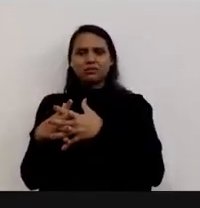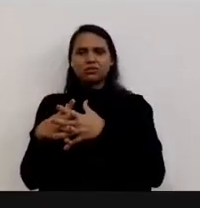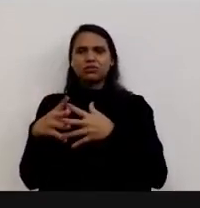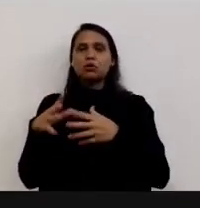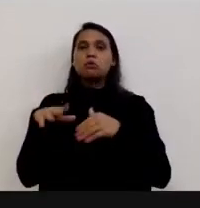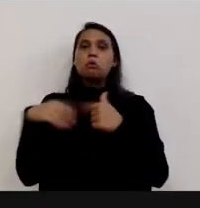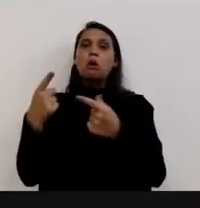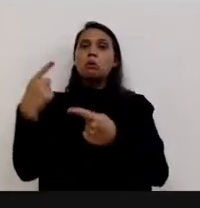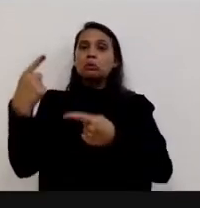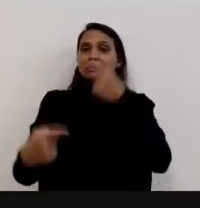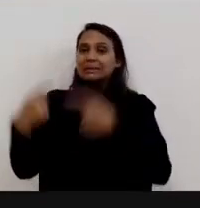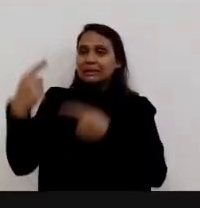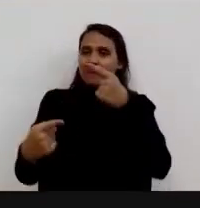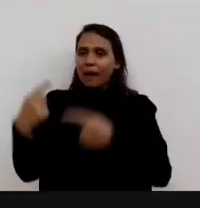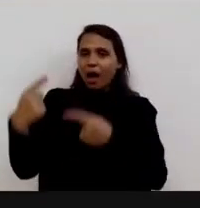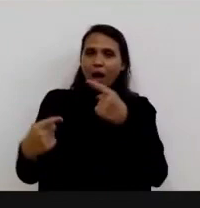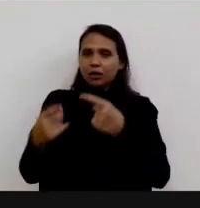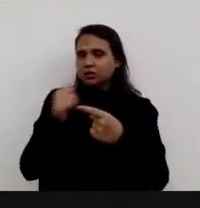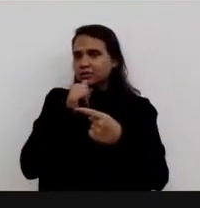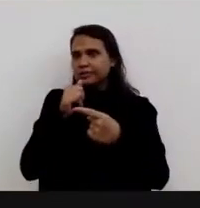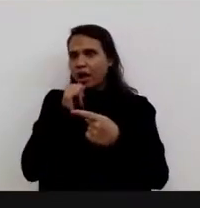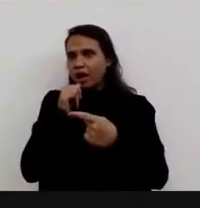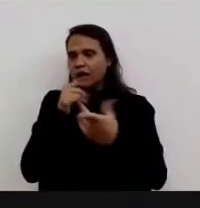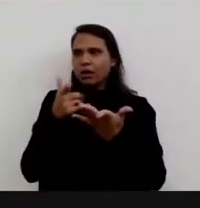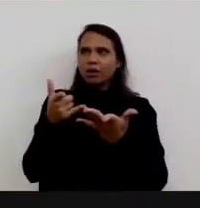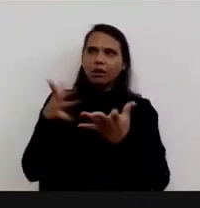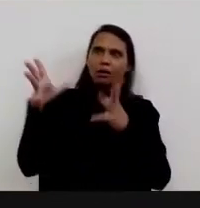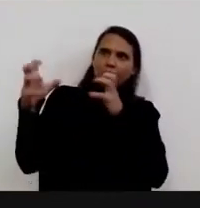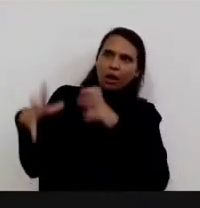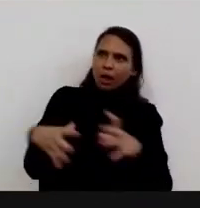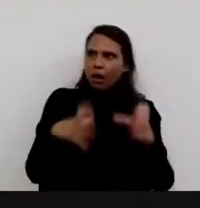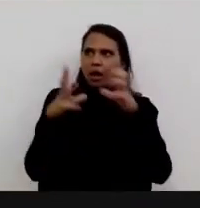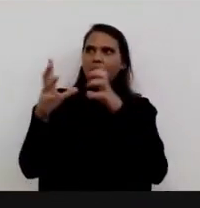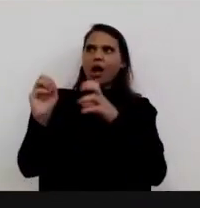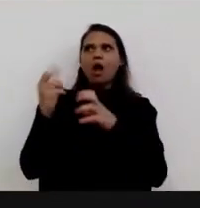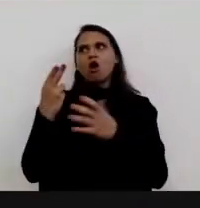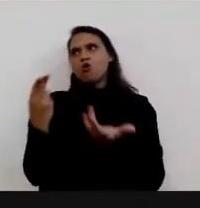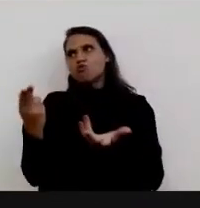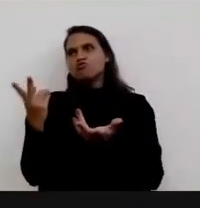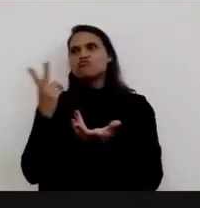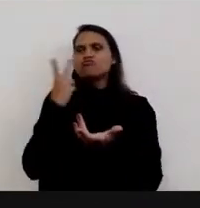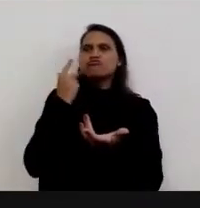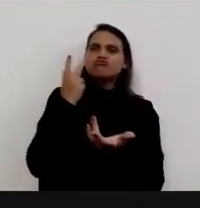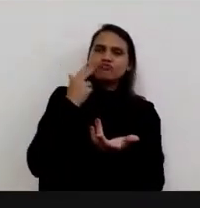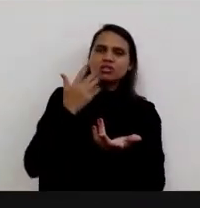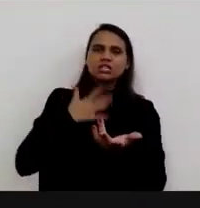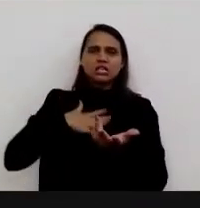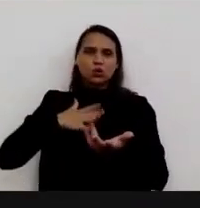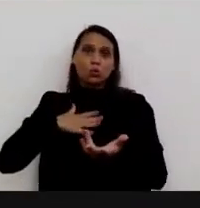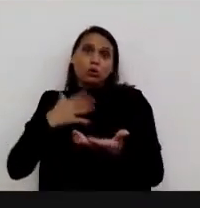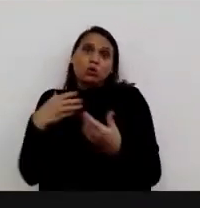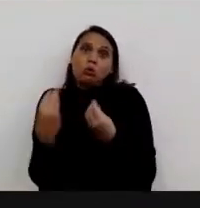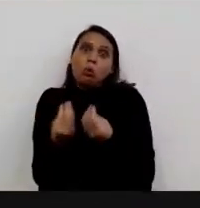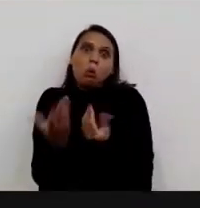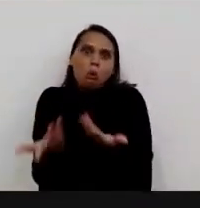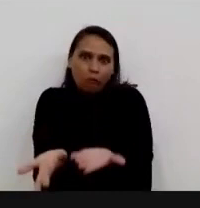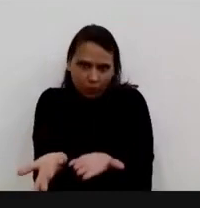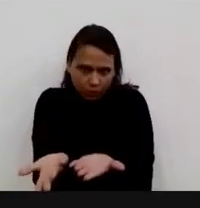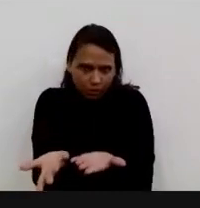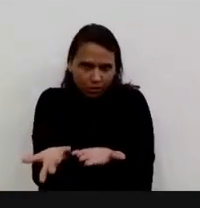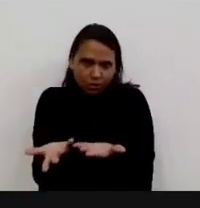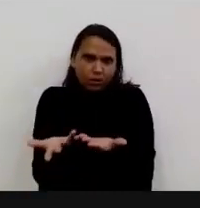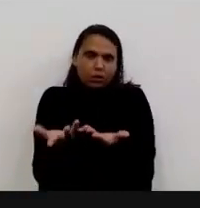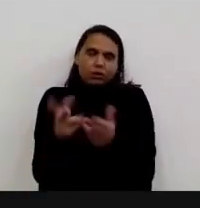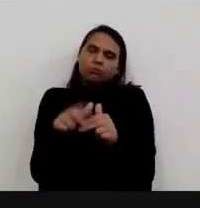quão debates, né, quão tortuosa, né, quão turbulenta seria essa reunião, né, quão caloroso seria esse